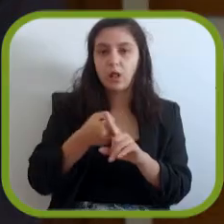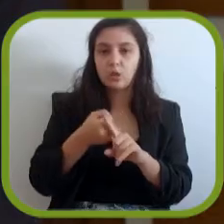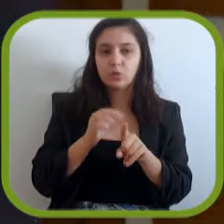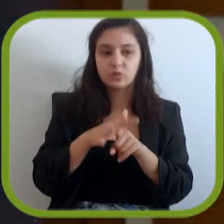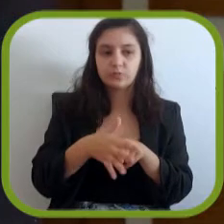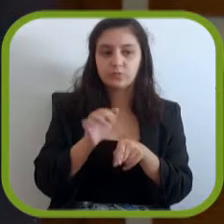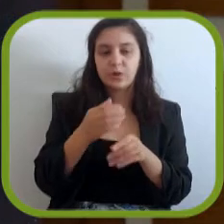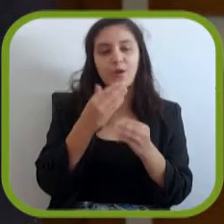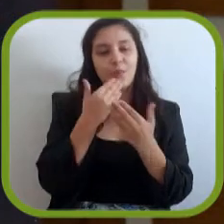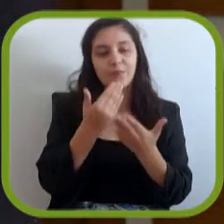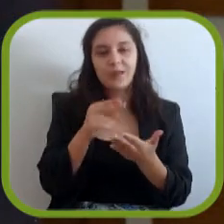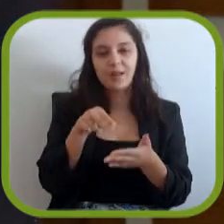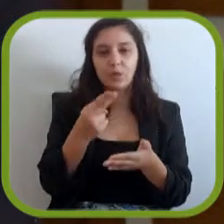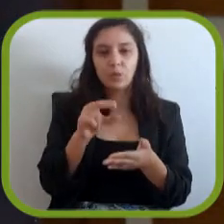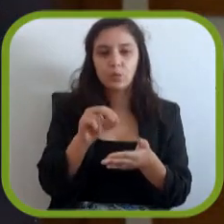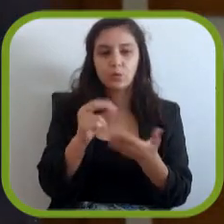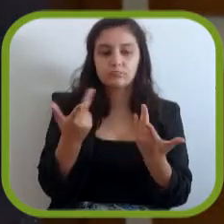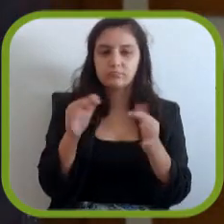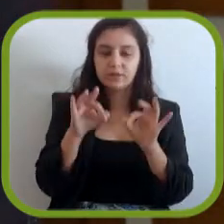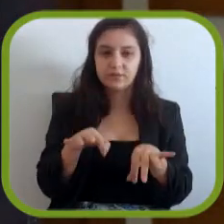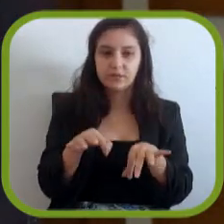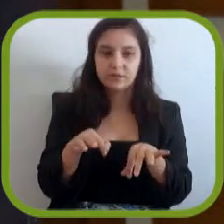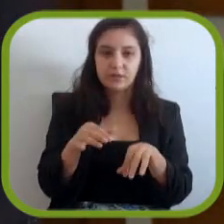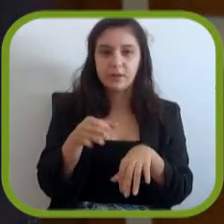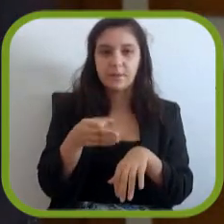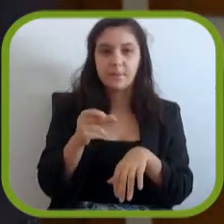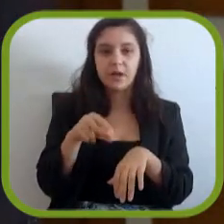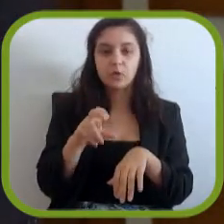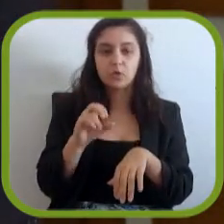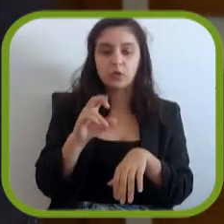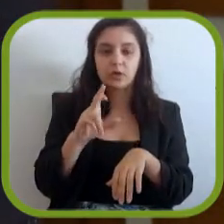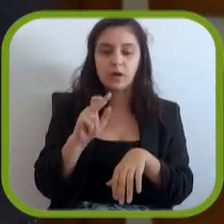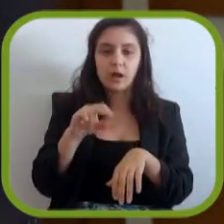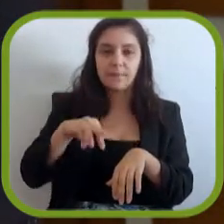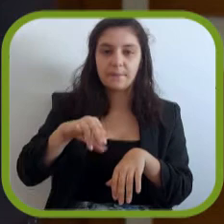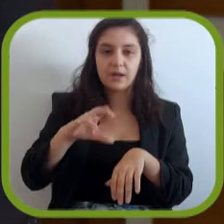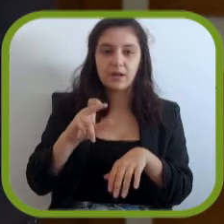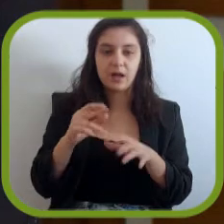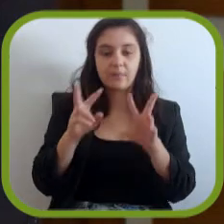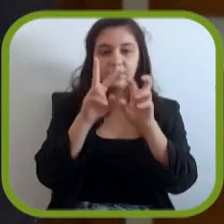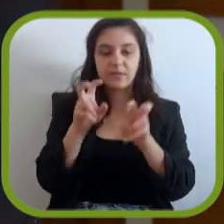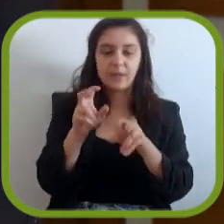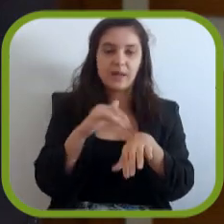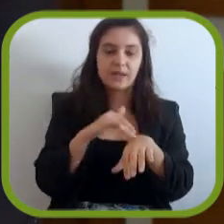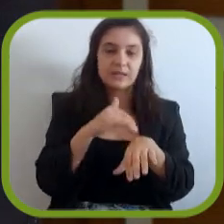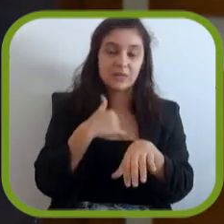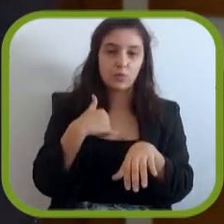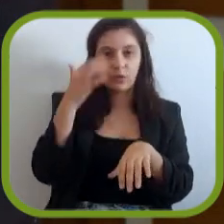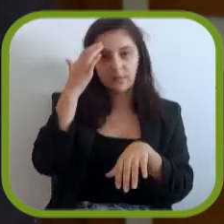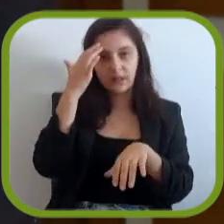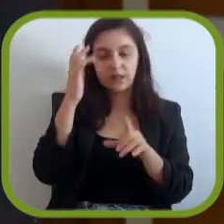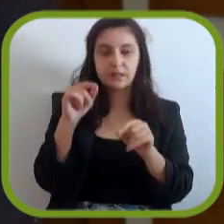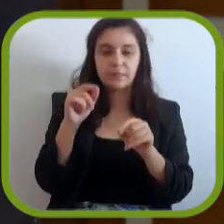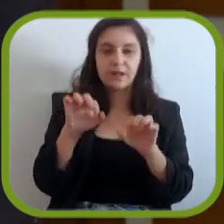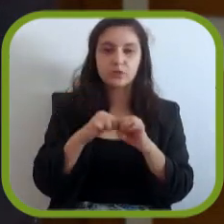contra o estigma. Obrigada, Nuno. Termina assim mais um Panorâmica, desta vez sobre a saúde mental e